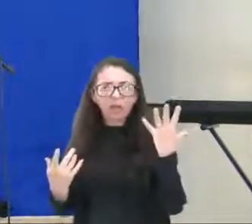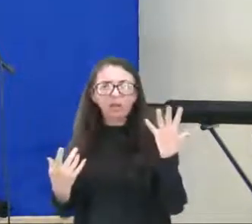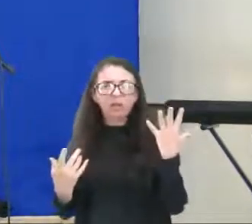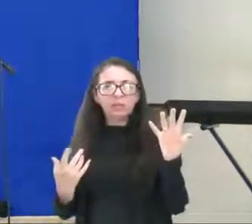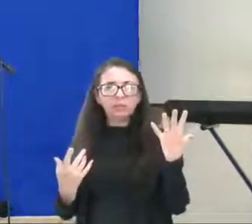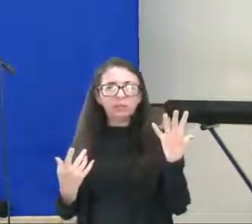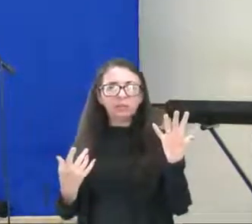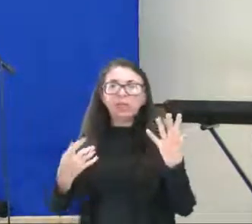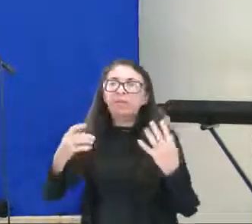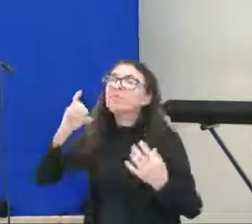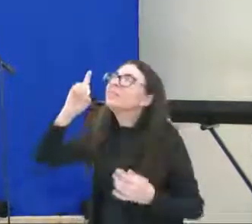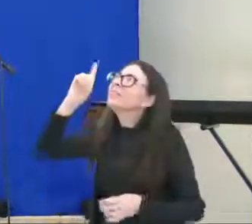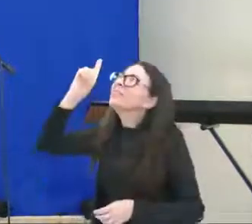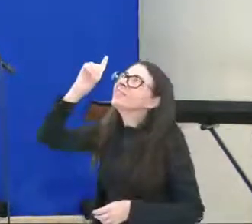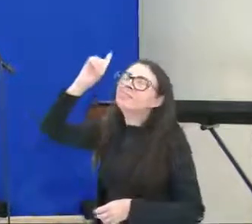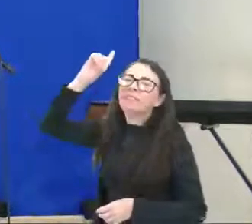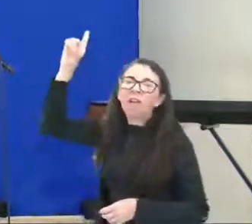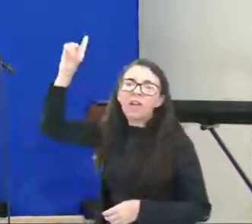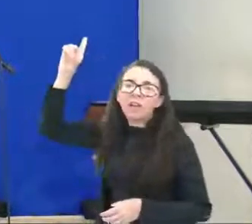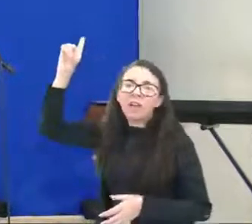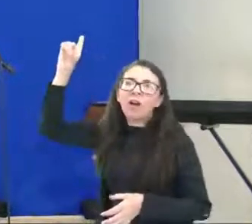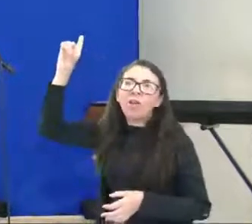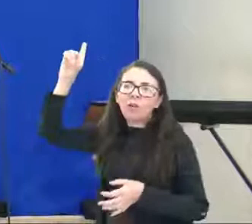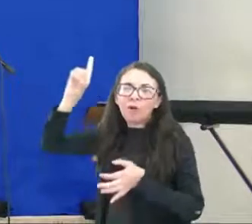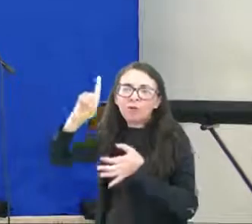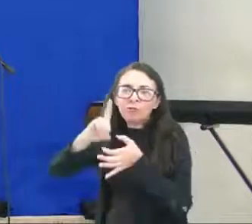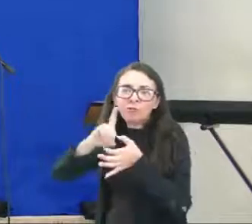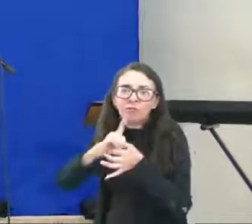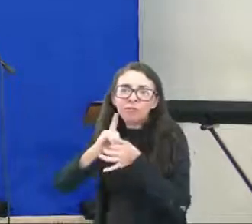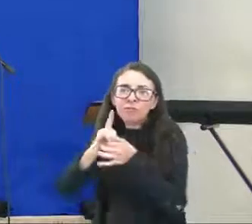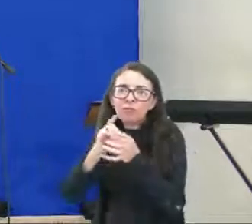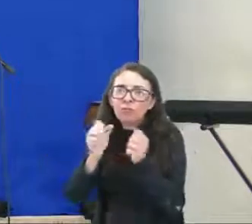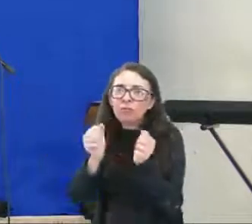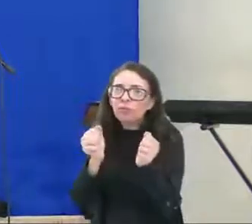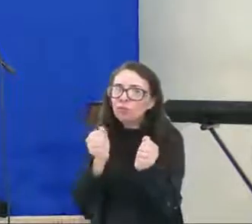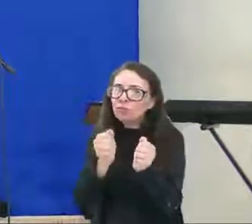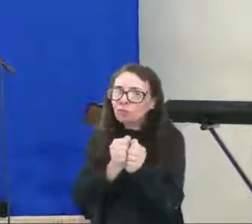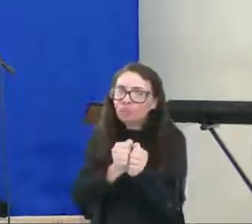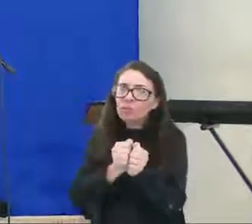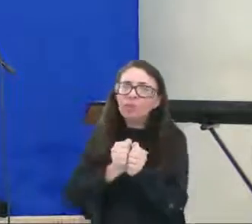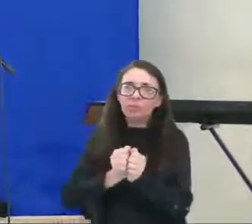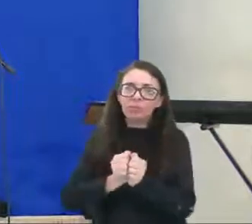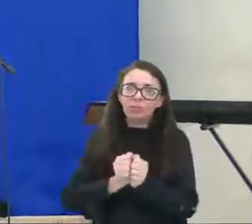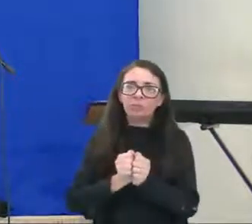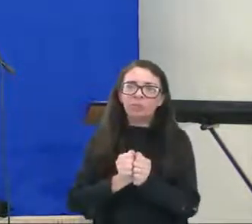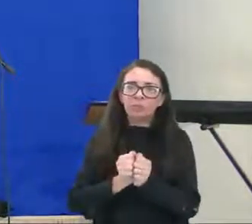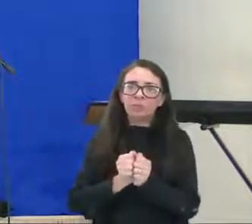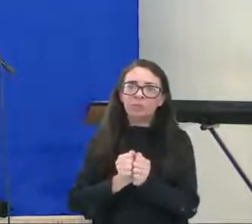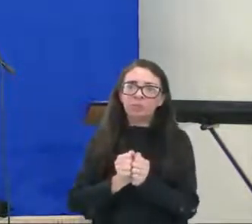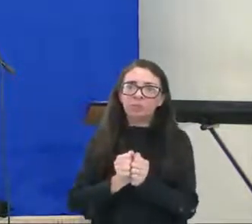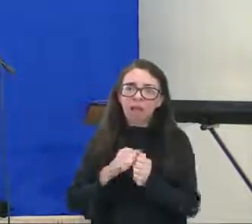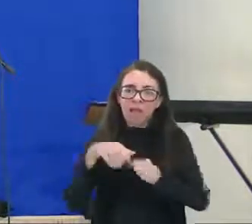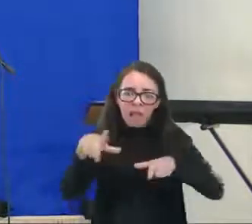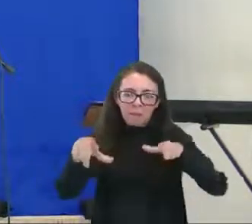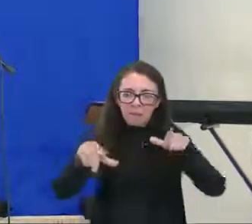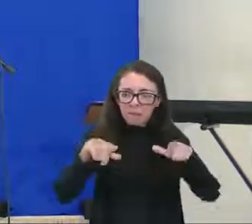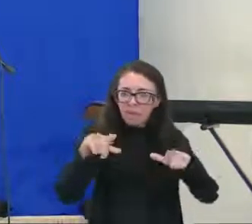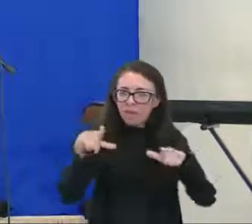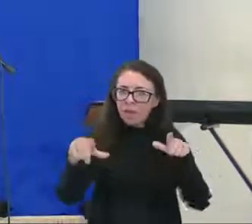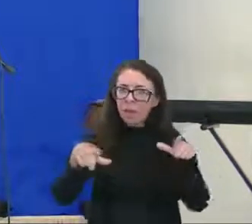A primeira definição dada acima dá ênfase. Então, a primeira qual que é? O dom espiritual é uma manifestação do Espírito Santo